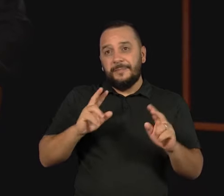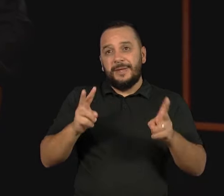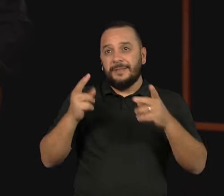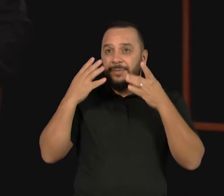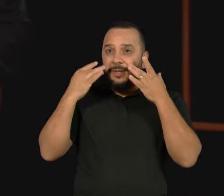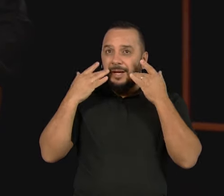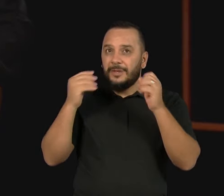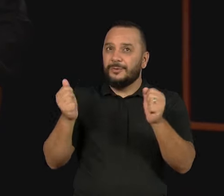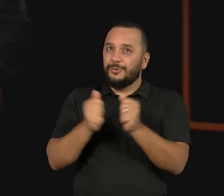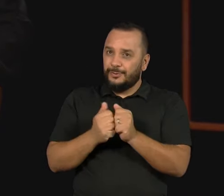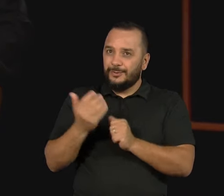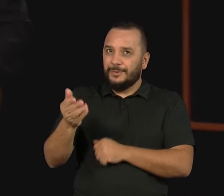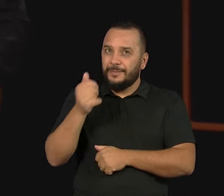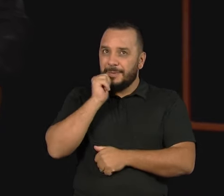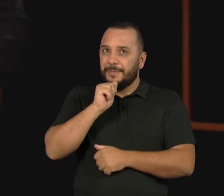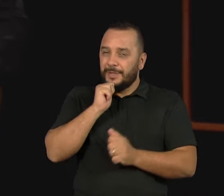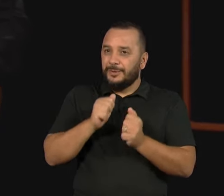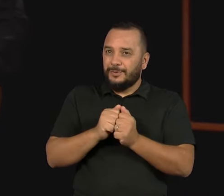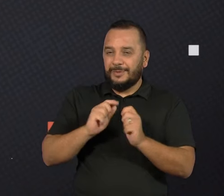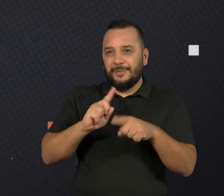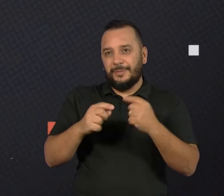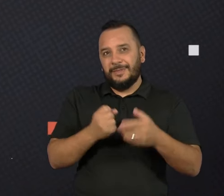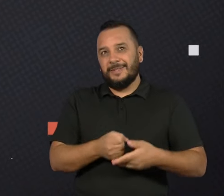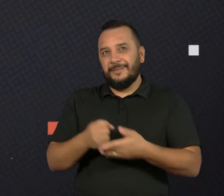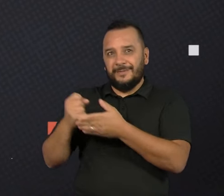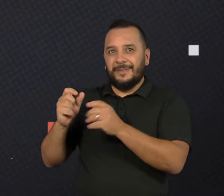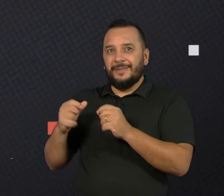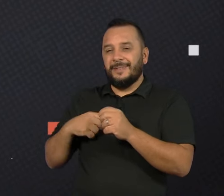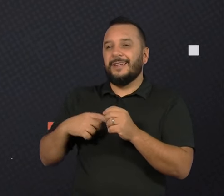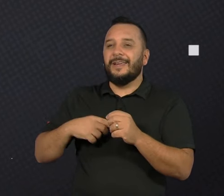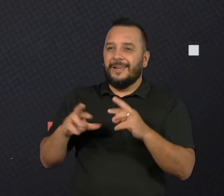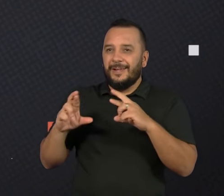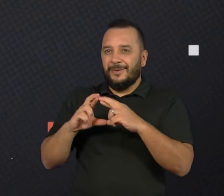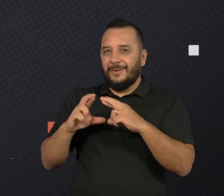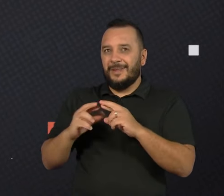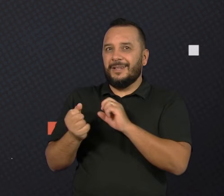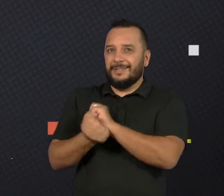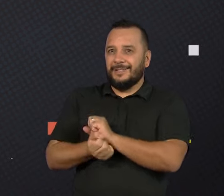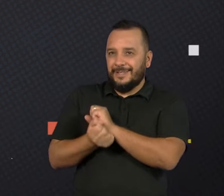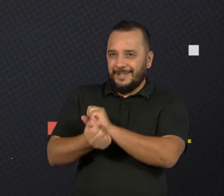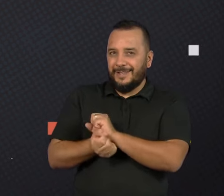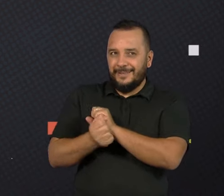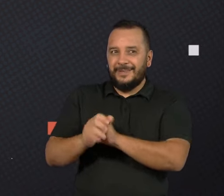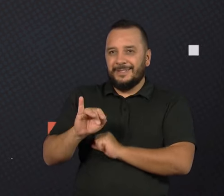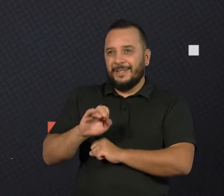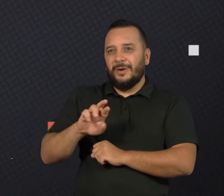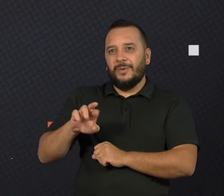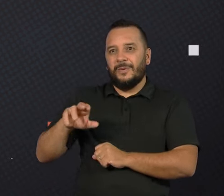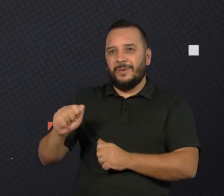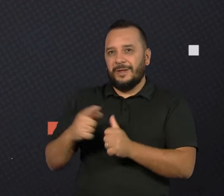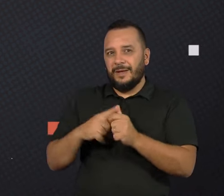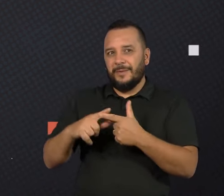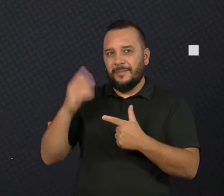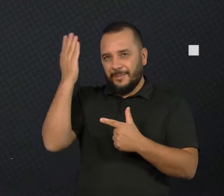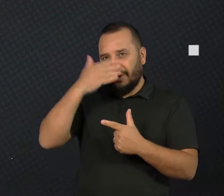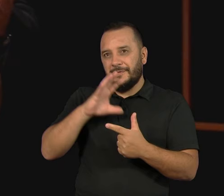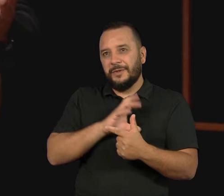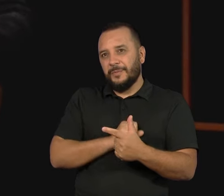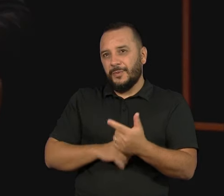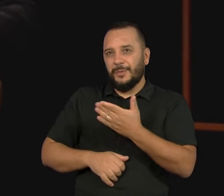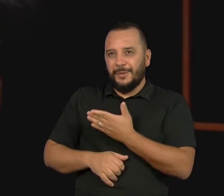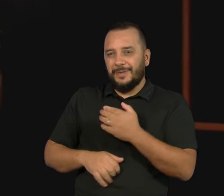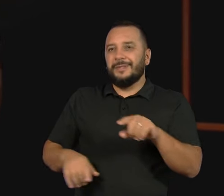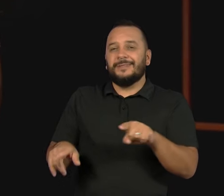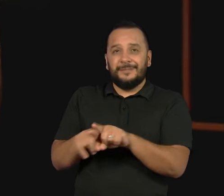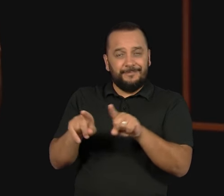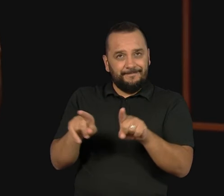E depois, quando eu a levei para a Record, ela fez a Escravizaura, Prova de Amor, Os Mutantes comigo. E foi uma